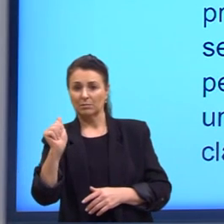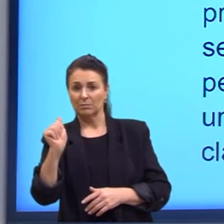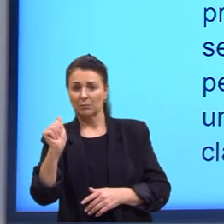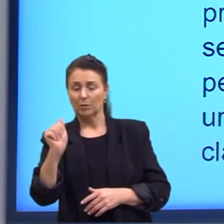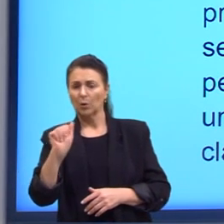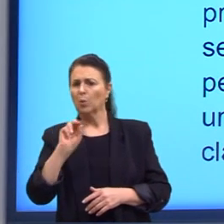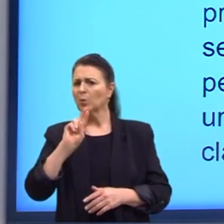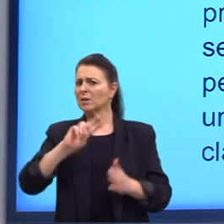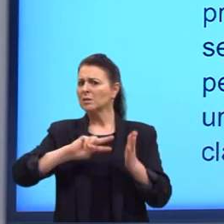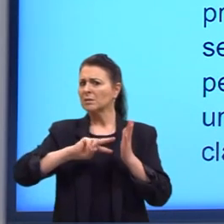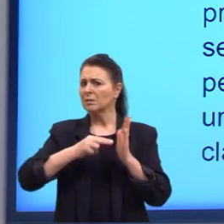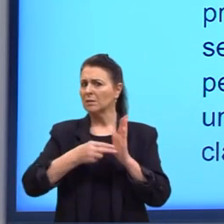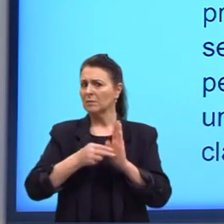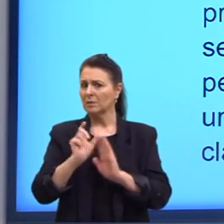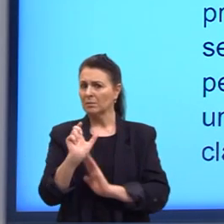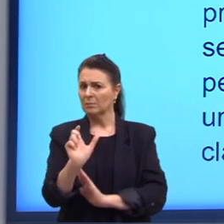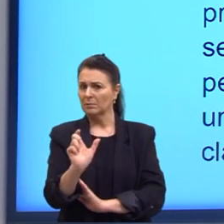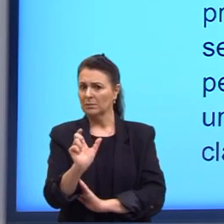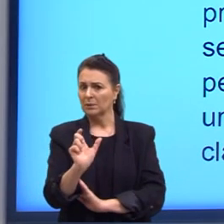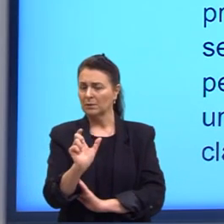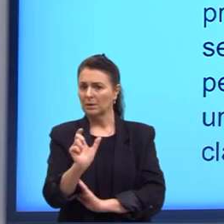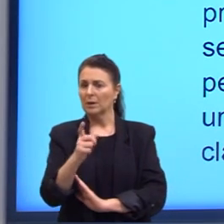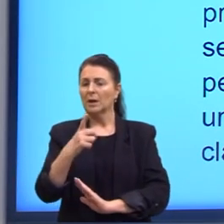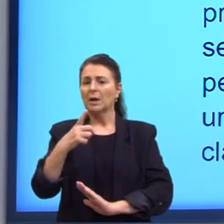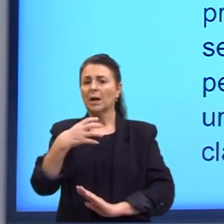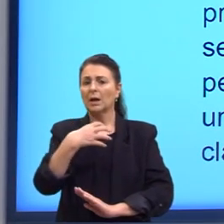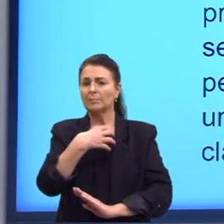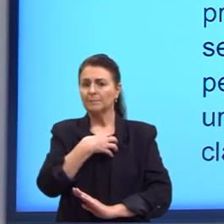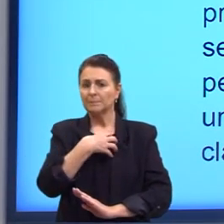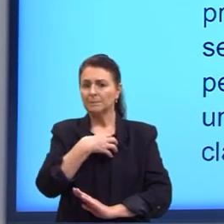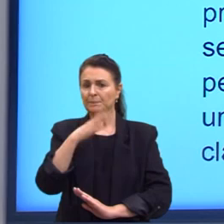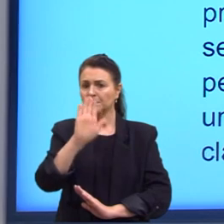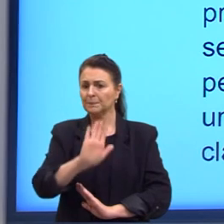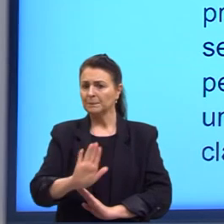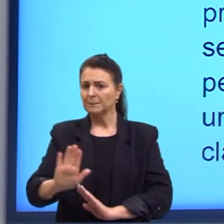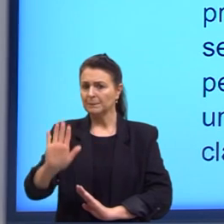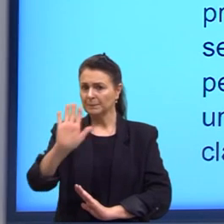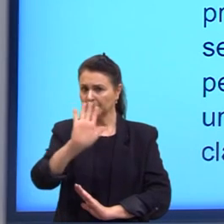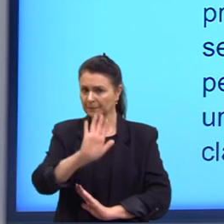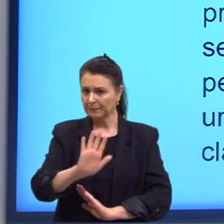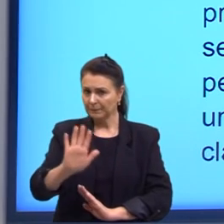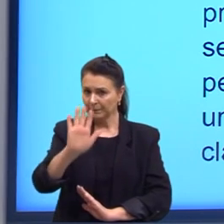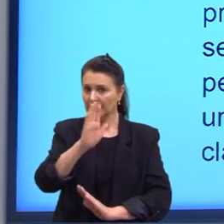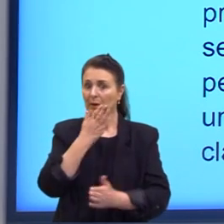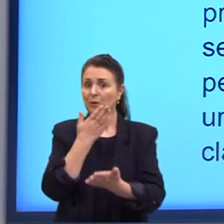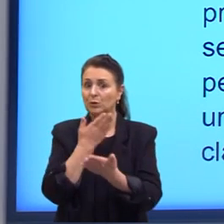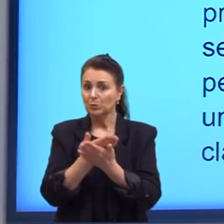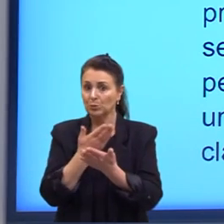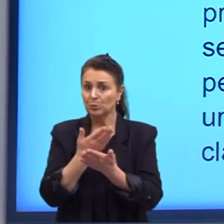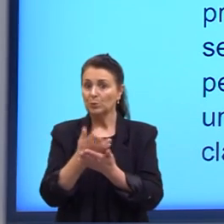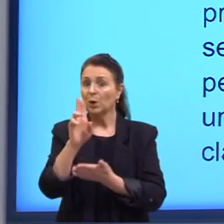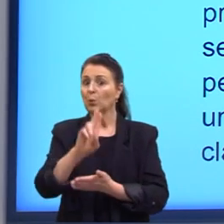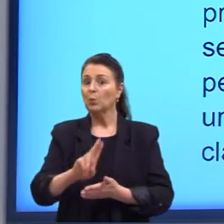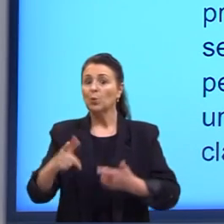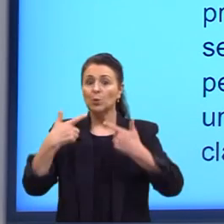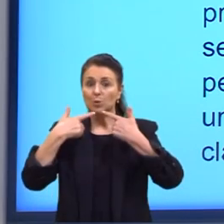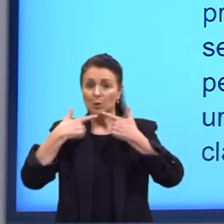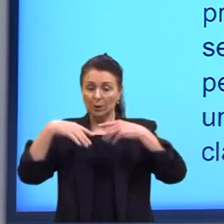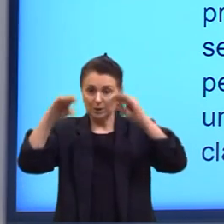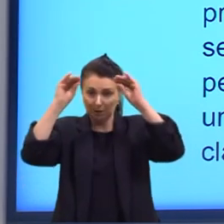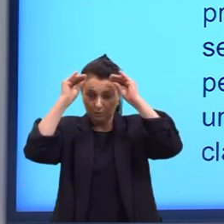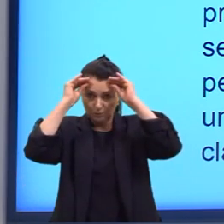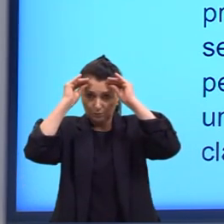aí o que é pragmática a pragmática uma parte da linguística que estuda o uso da linguagem tendo em vista a relação